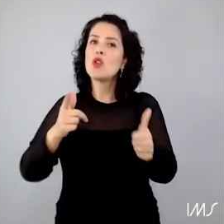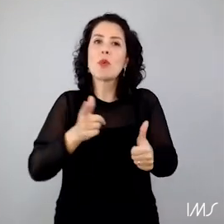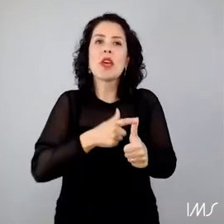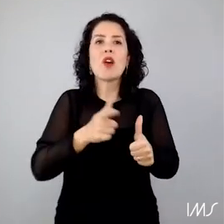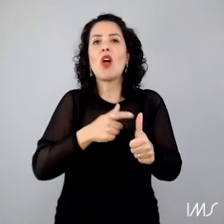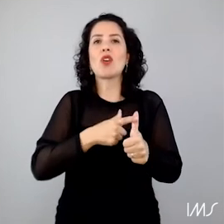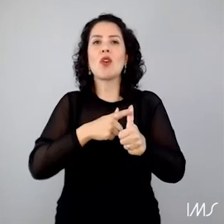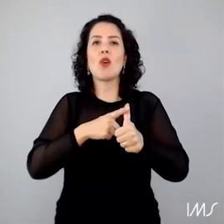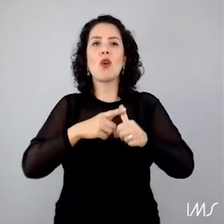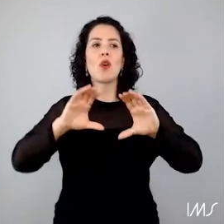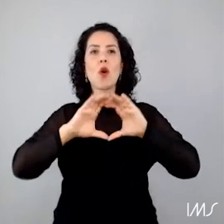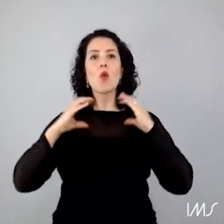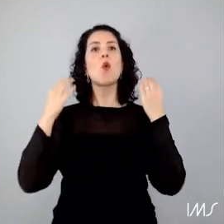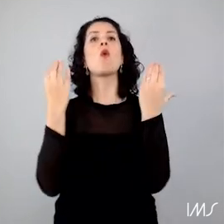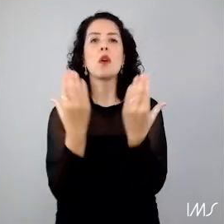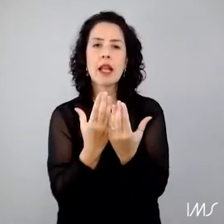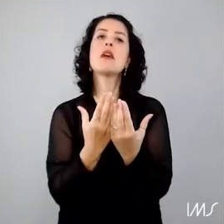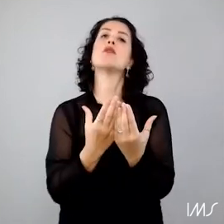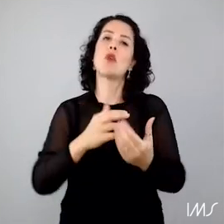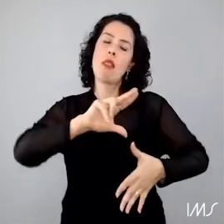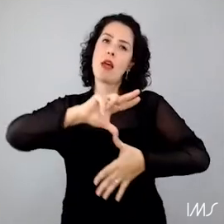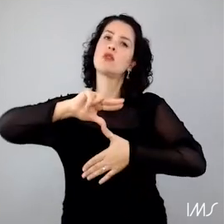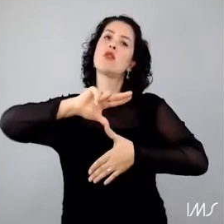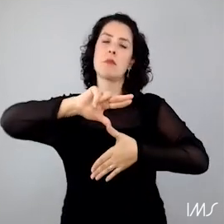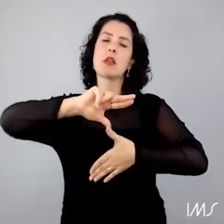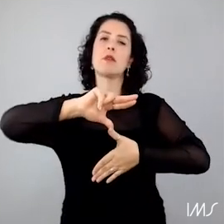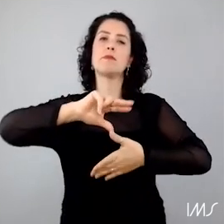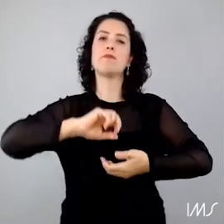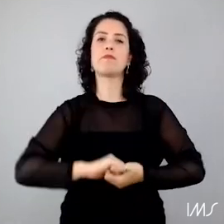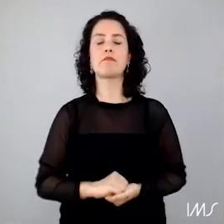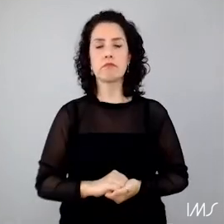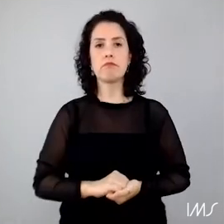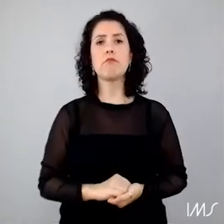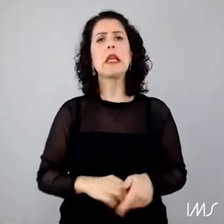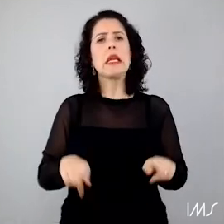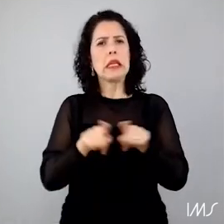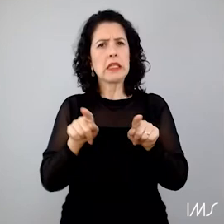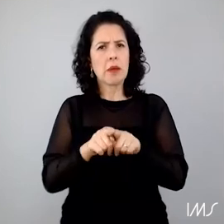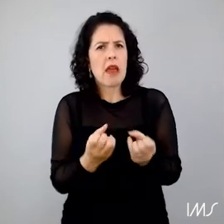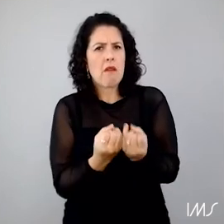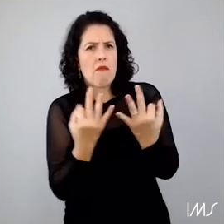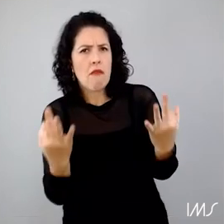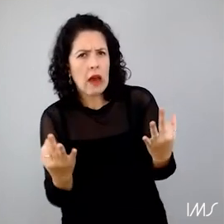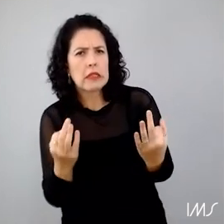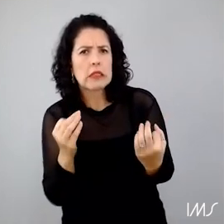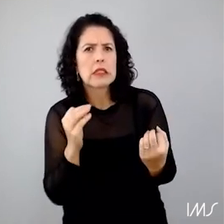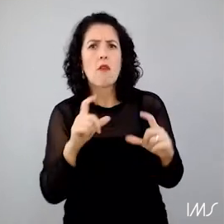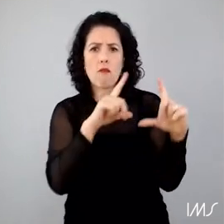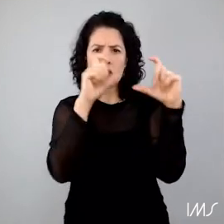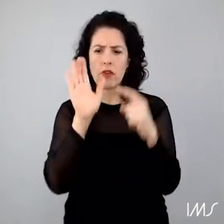latino-americano de fotografia. E, por falar em primeiro colóquio, eu lembraria ainda das exposições de fotografia